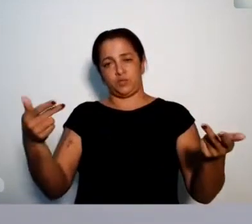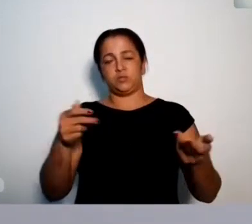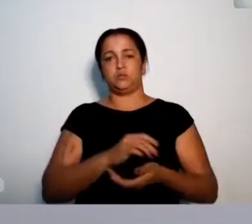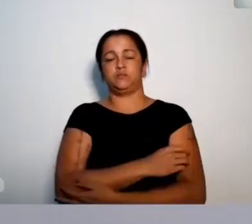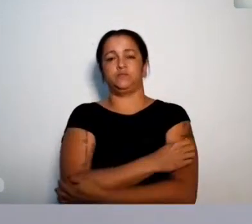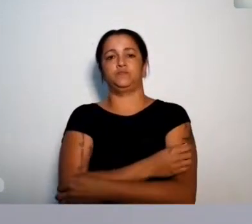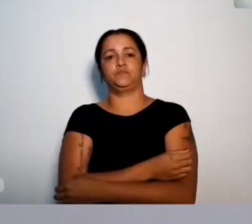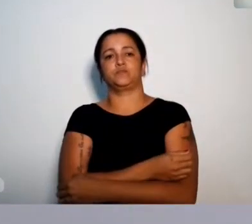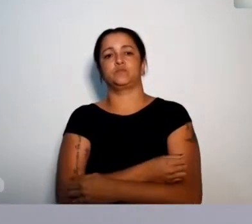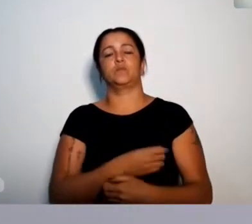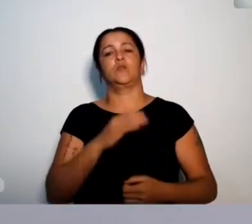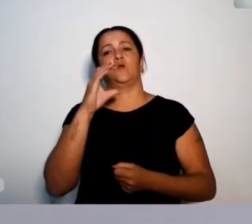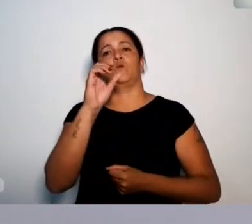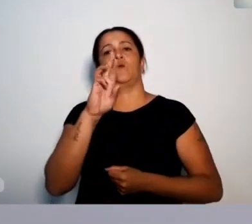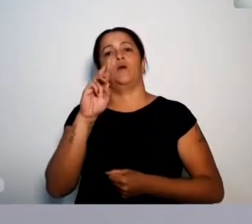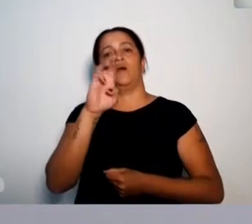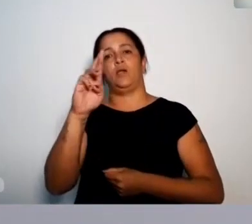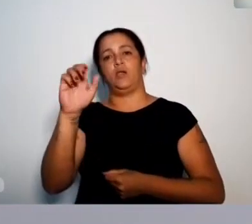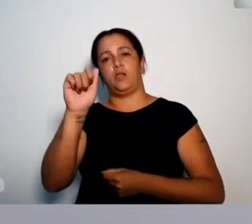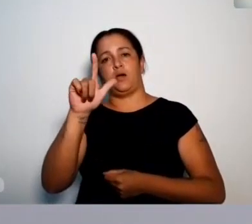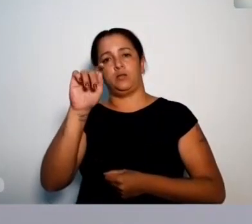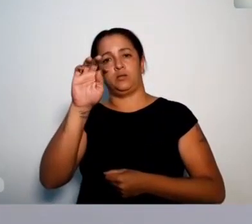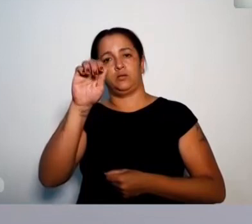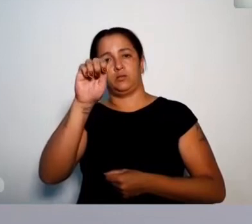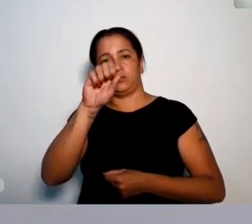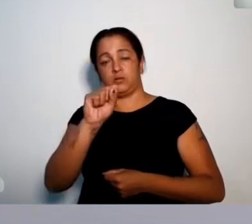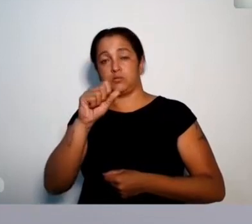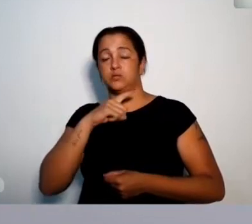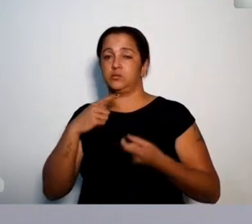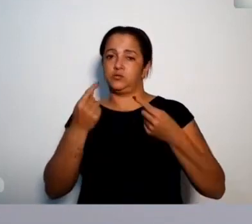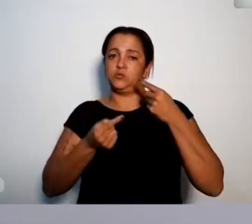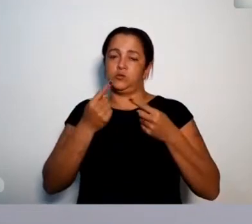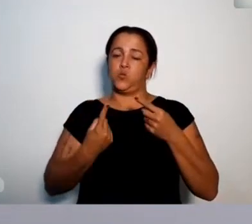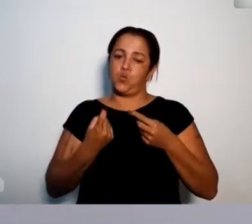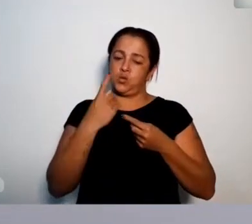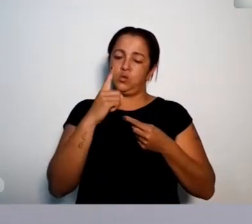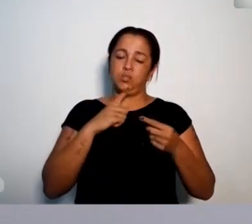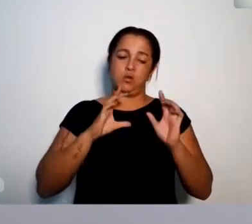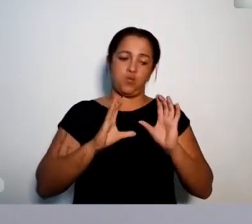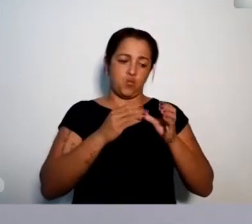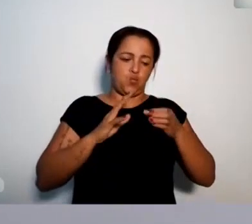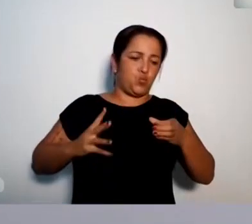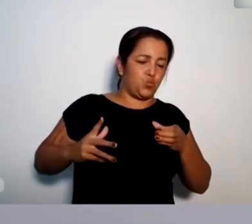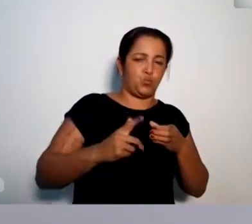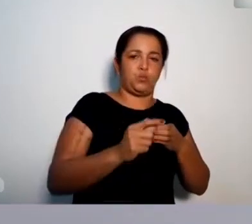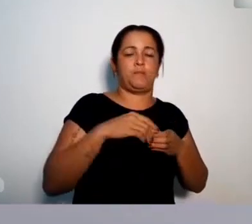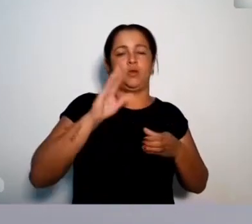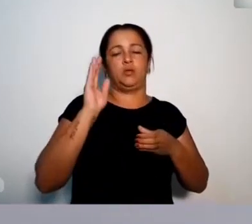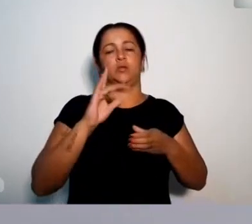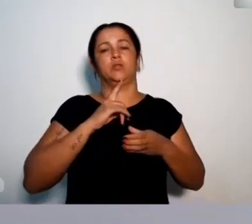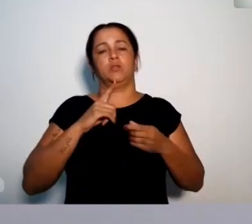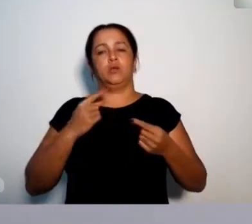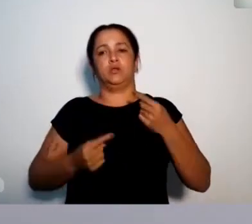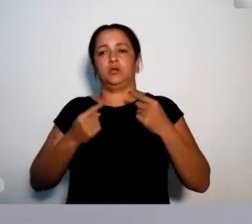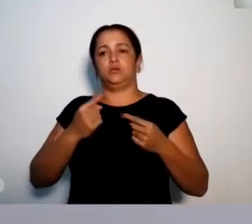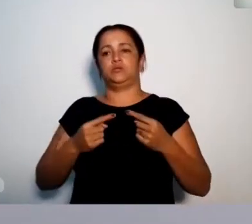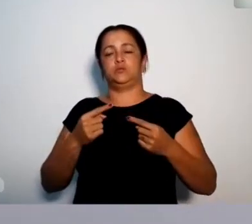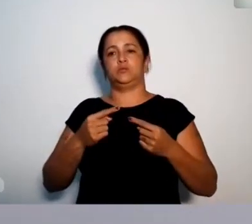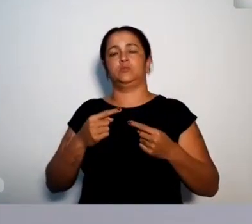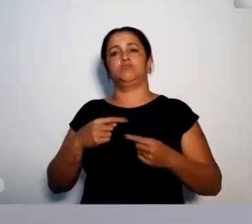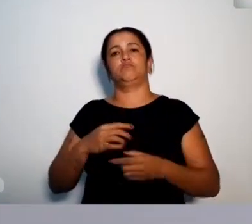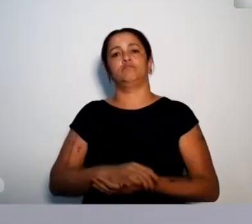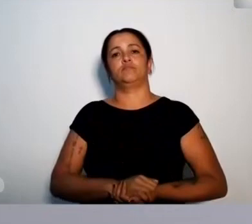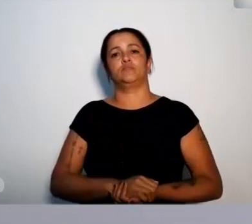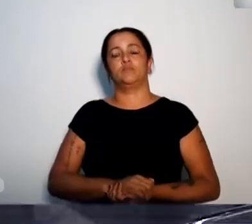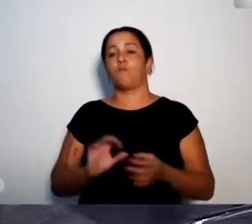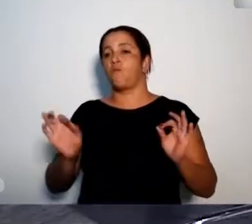Correlata. Discussão e votação única. Quórum maioria absoluta. Está em discussão a matéria. Nenhum dos